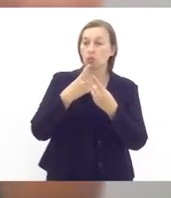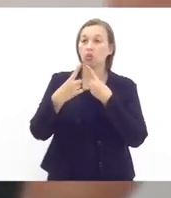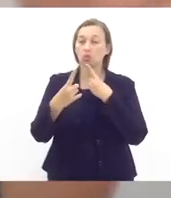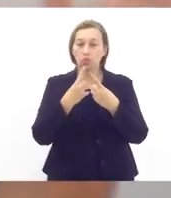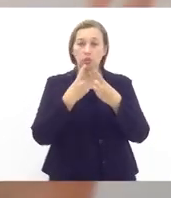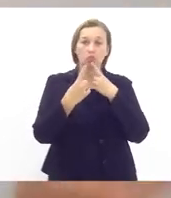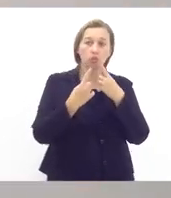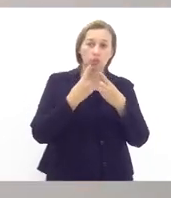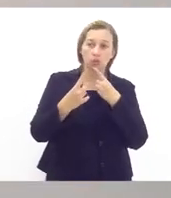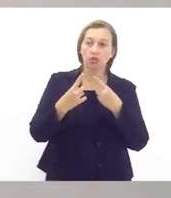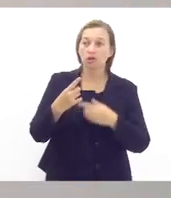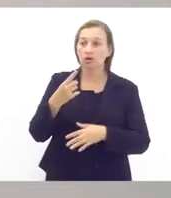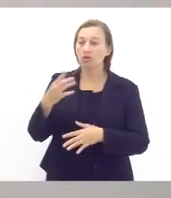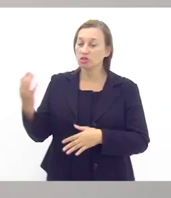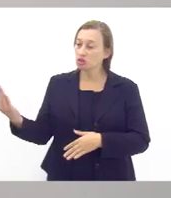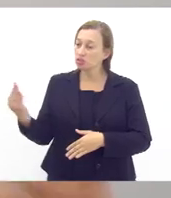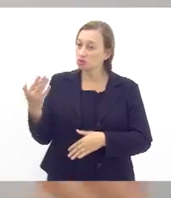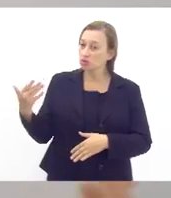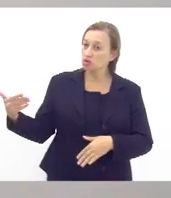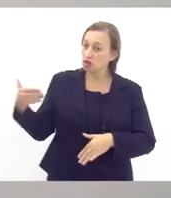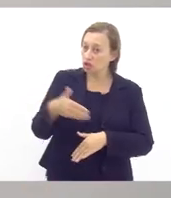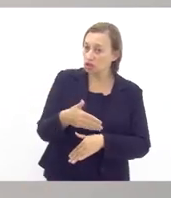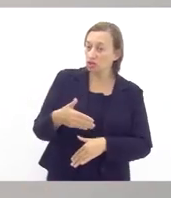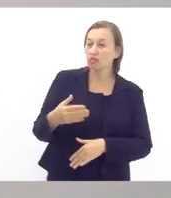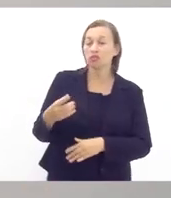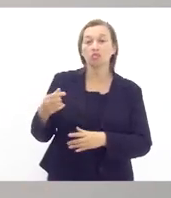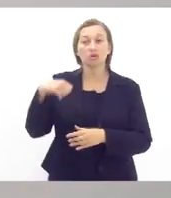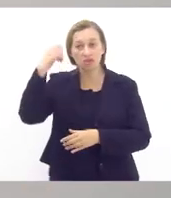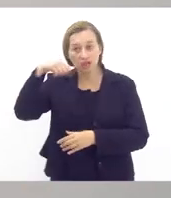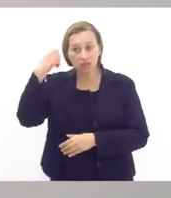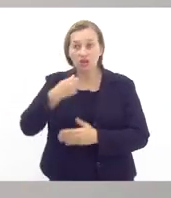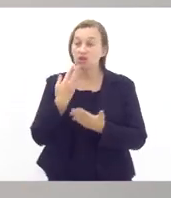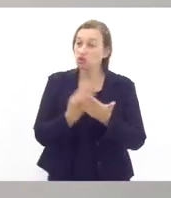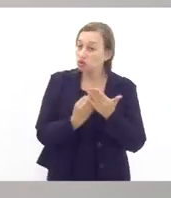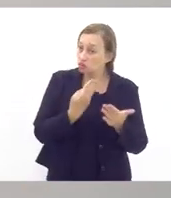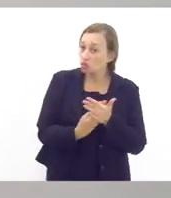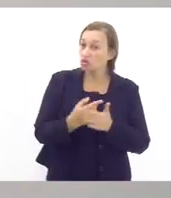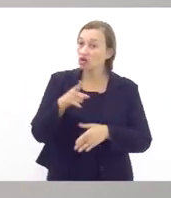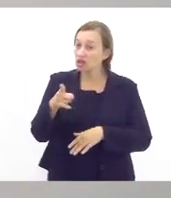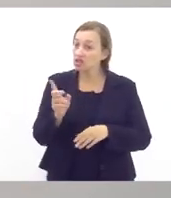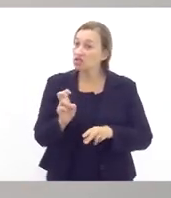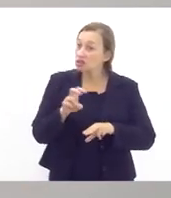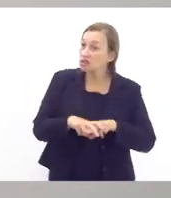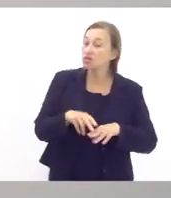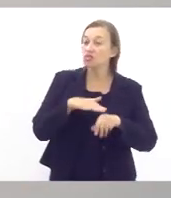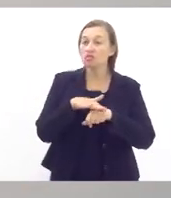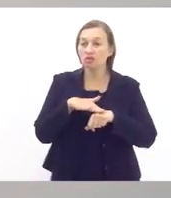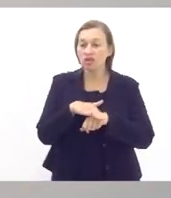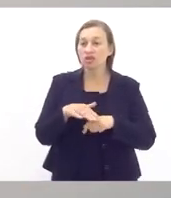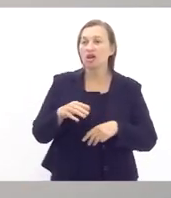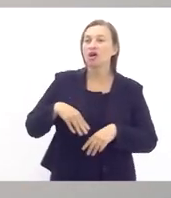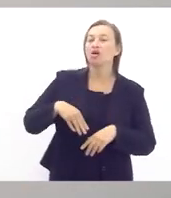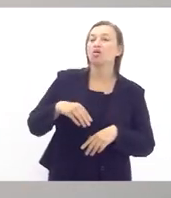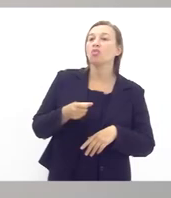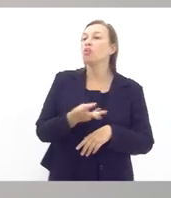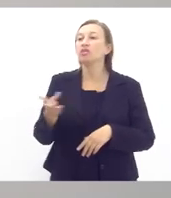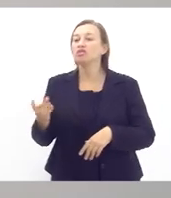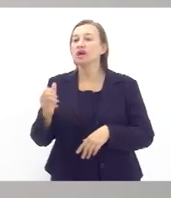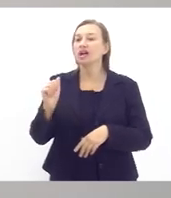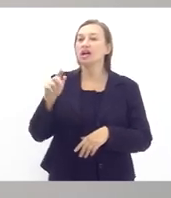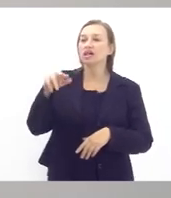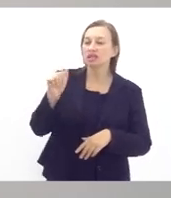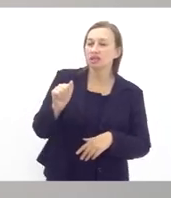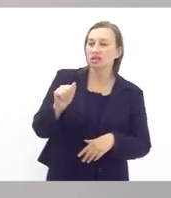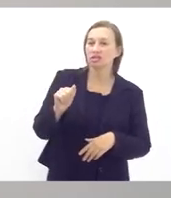Então vem nos artistas né são os artistas porque a gente estudou a gente tá ali a gente senta quantas vezes Ana Lúcia parda eu sentei na frente